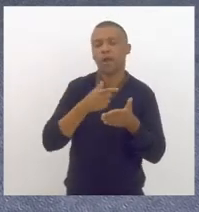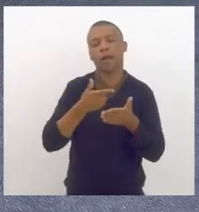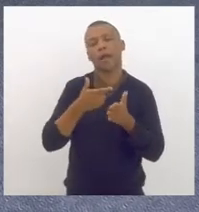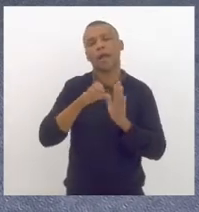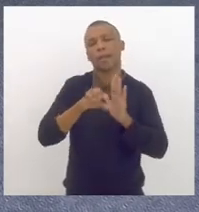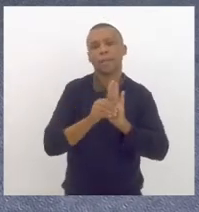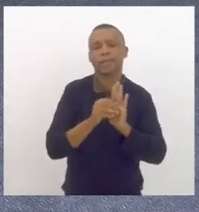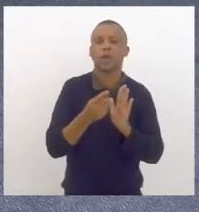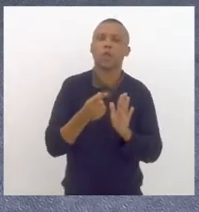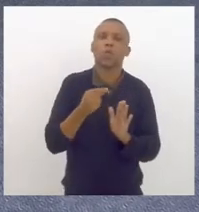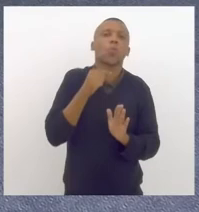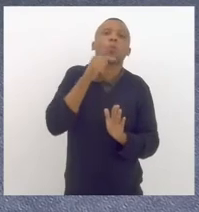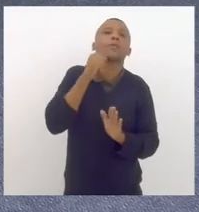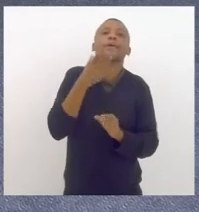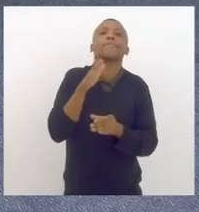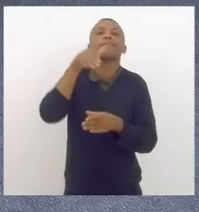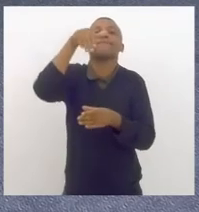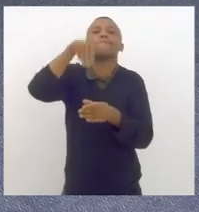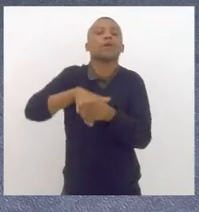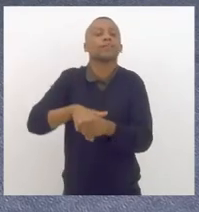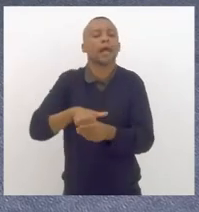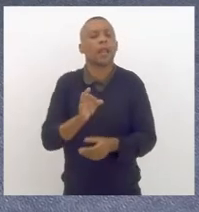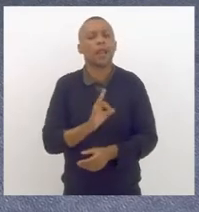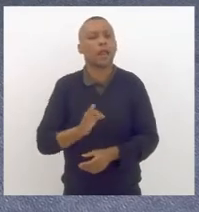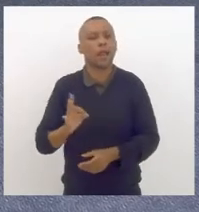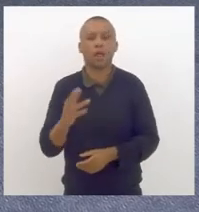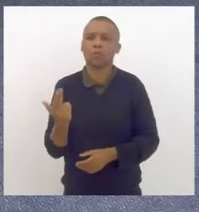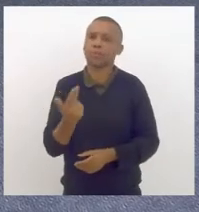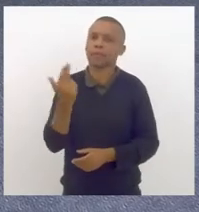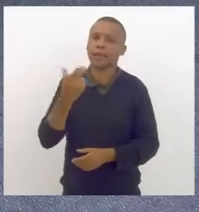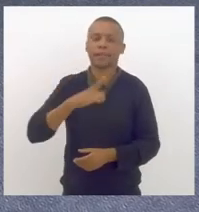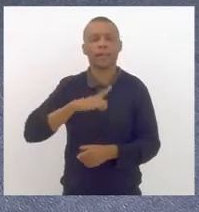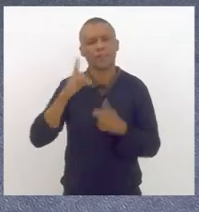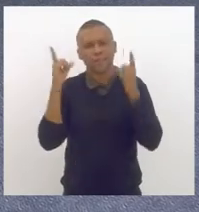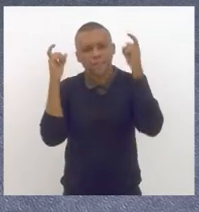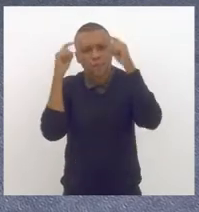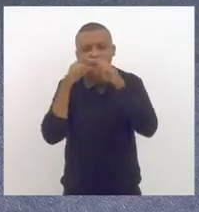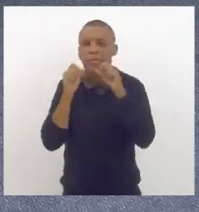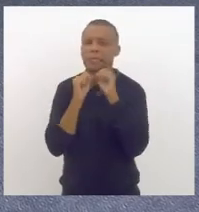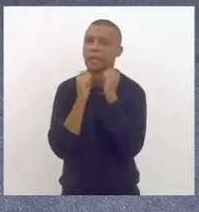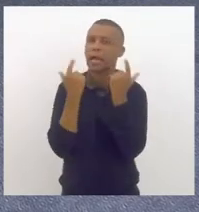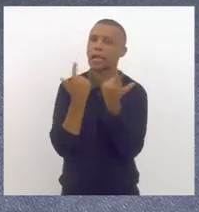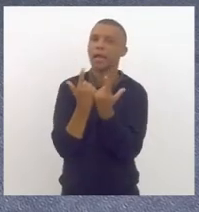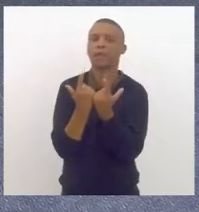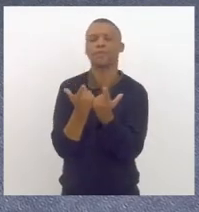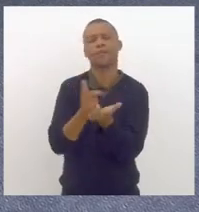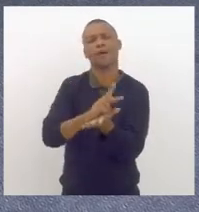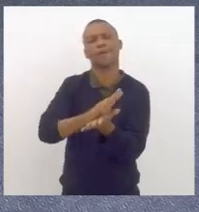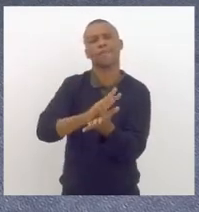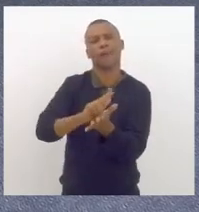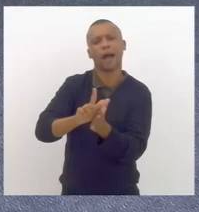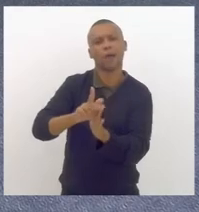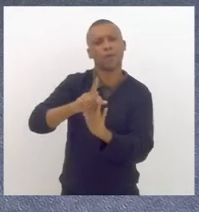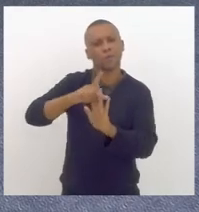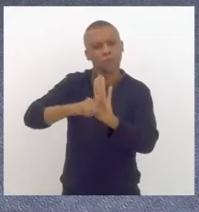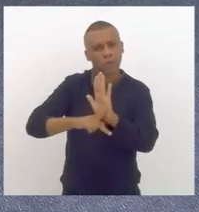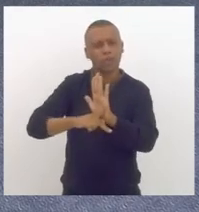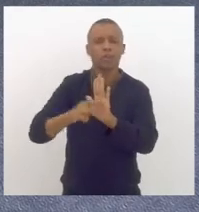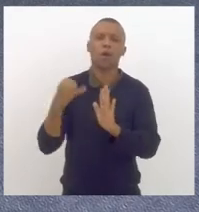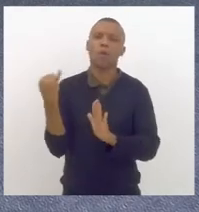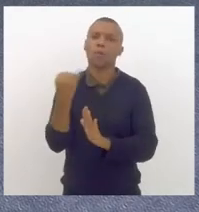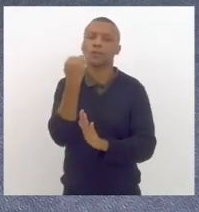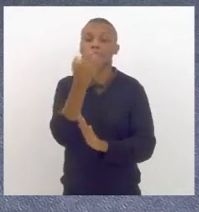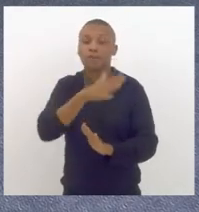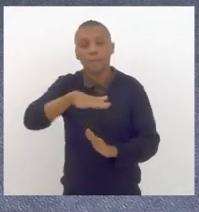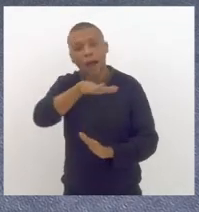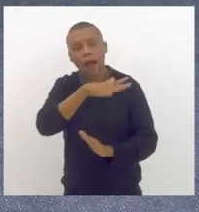votar. Não dá para a gente aqui na casa ter dificuldade para votar uma série de projetos que são relevantes para as políticas